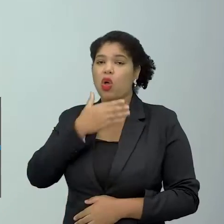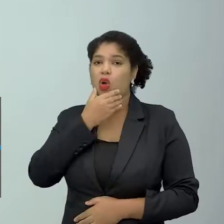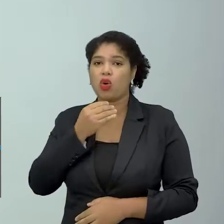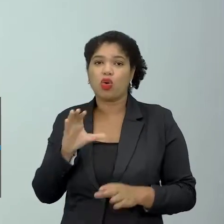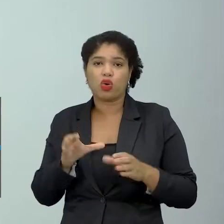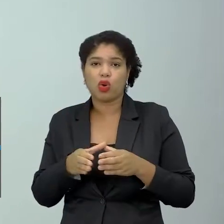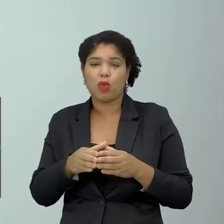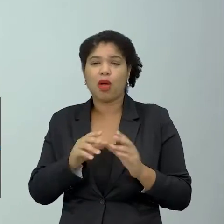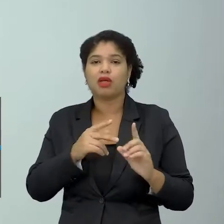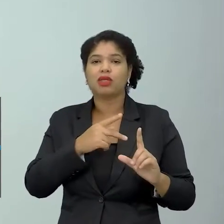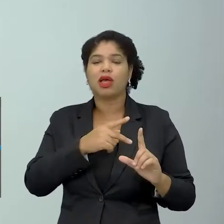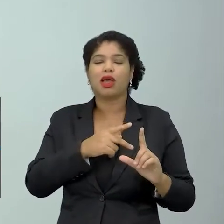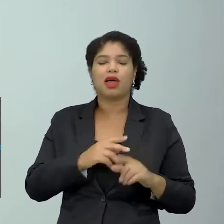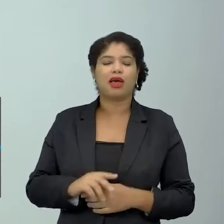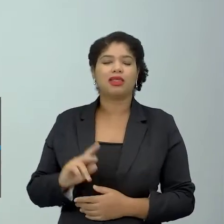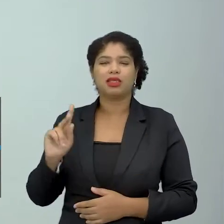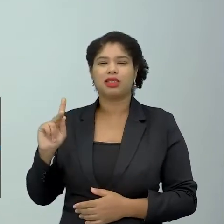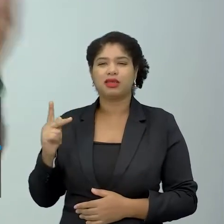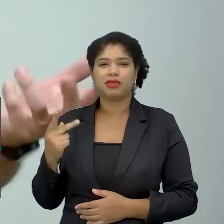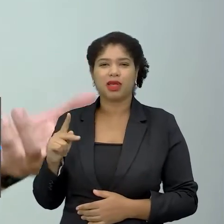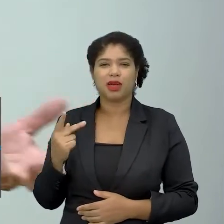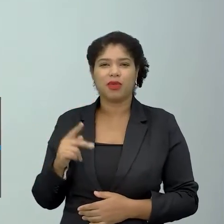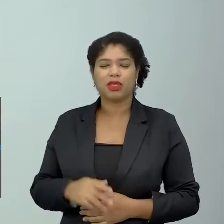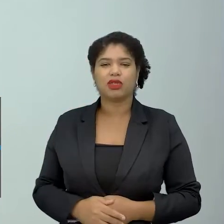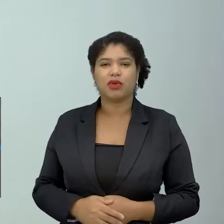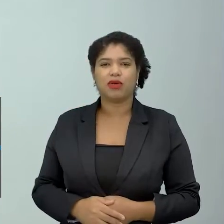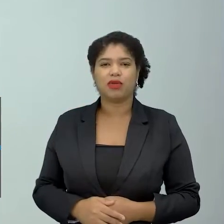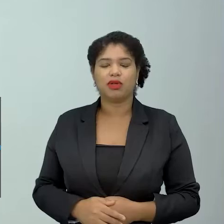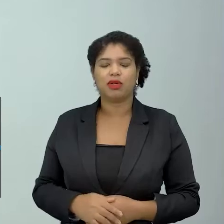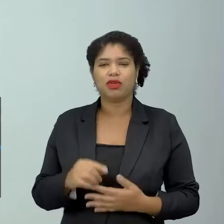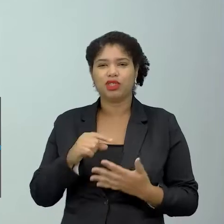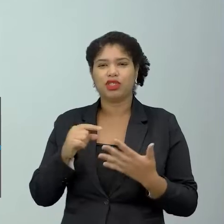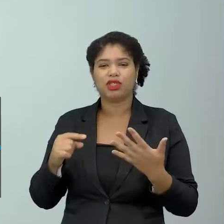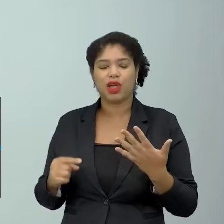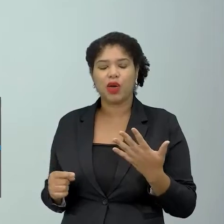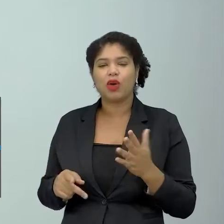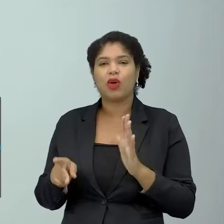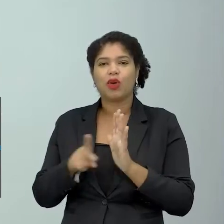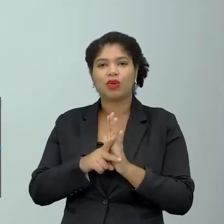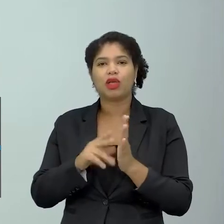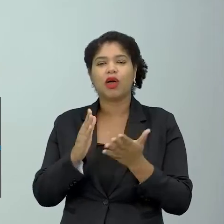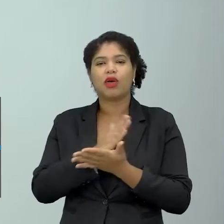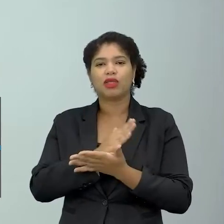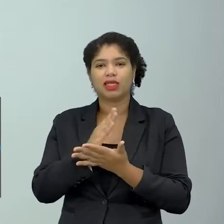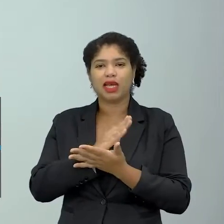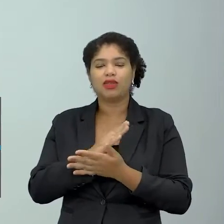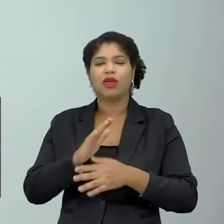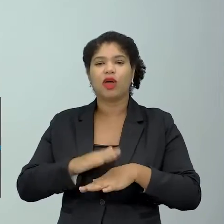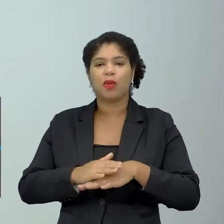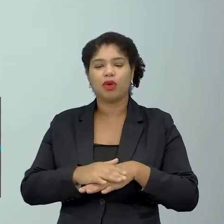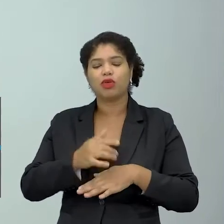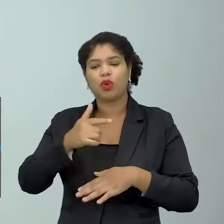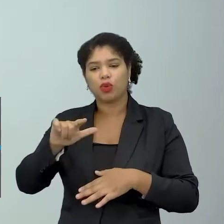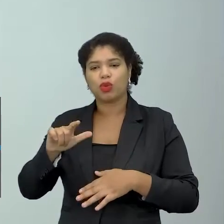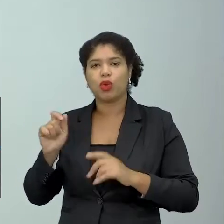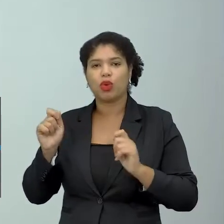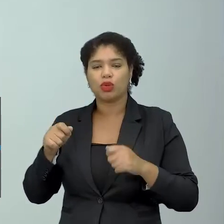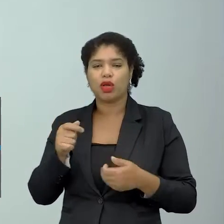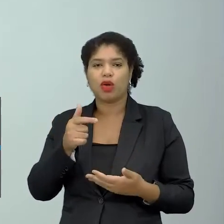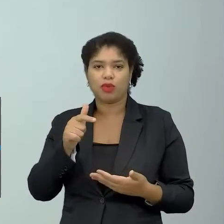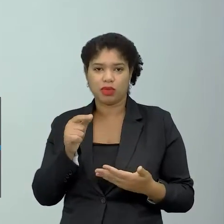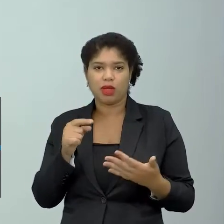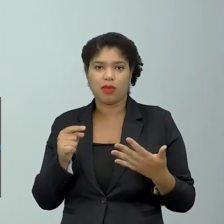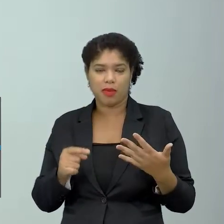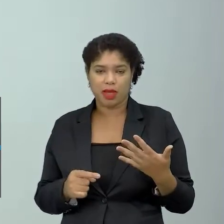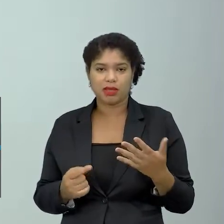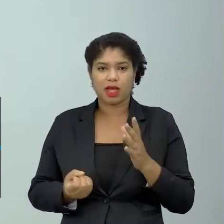forma, negros de outra forma, pessoas com deficiência de outra forma. Hoje as pessoas se preocupam com isso e criam termos novos, e isso é um novo olhar que a sociedade